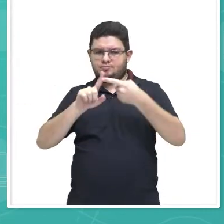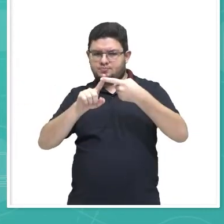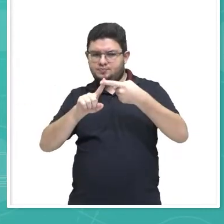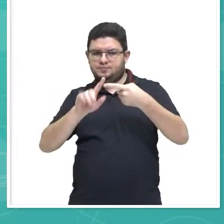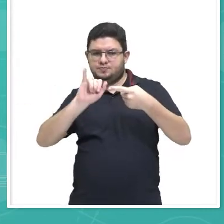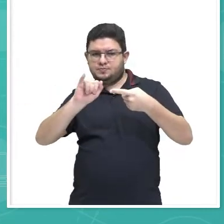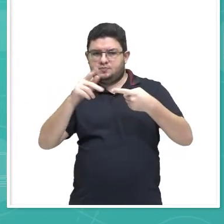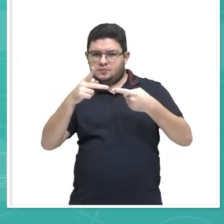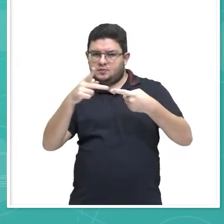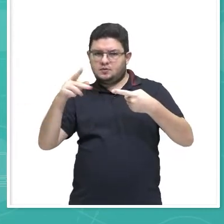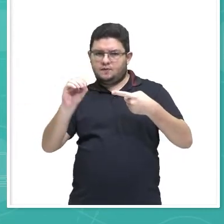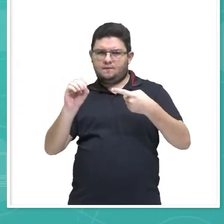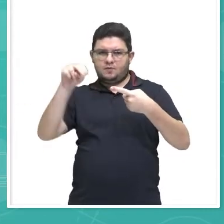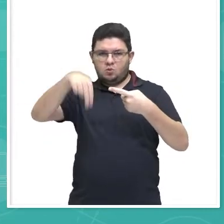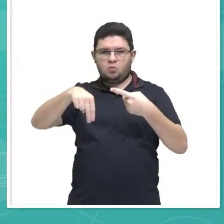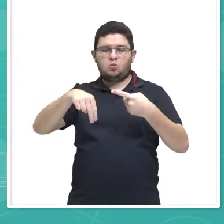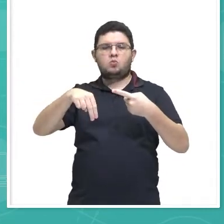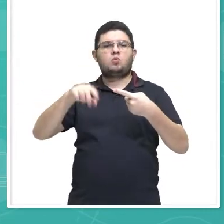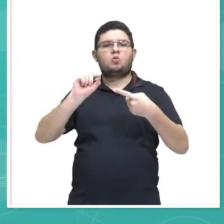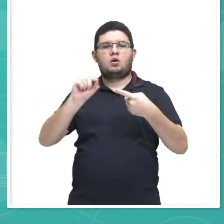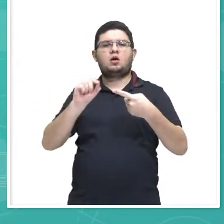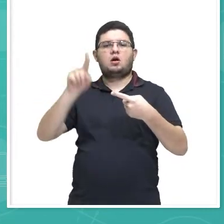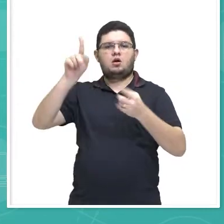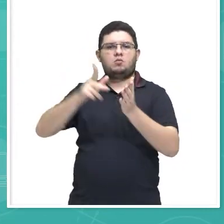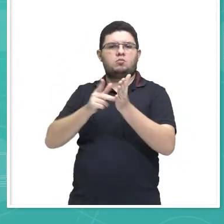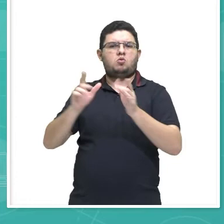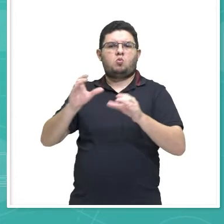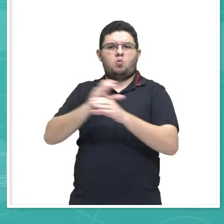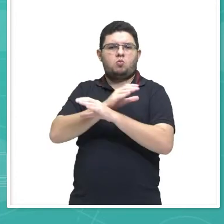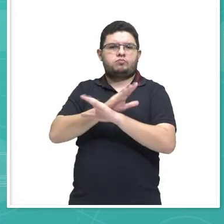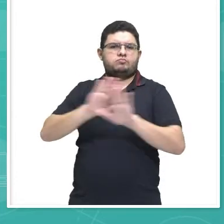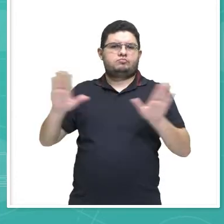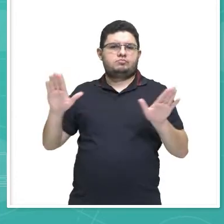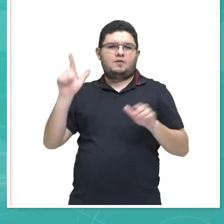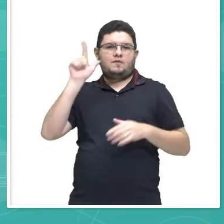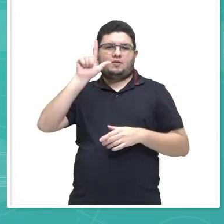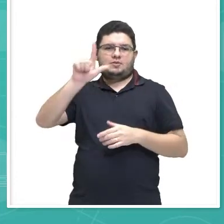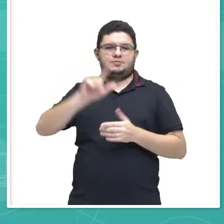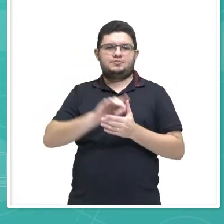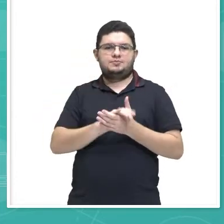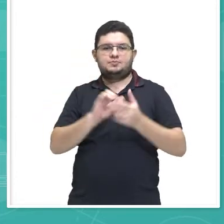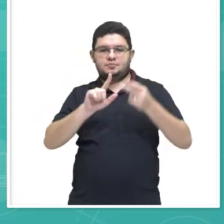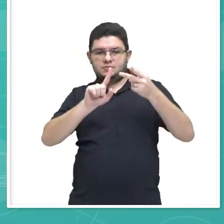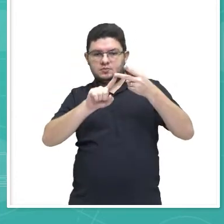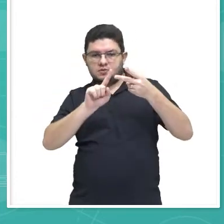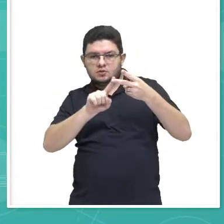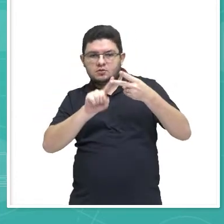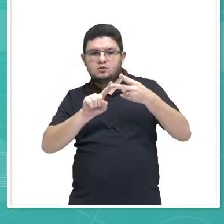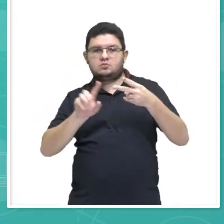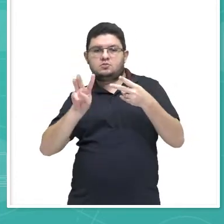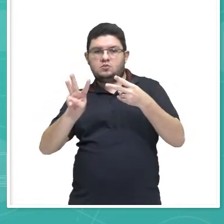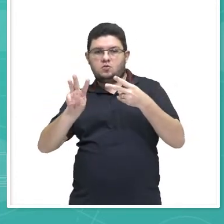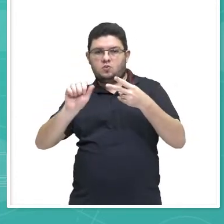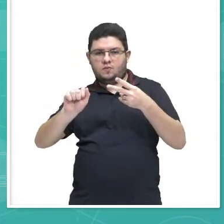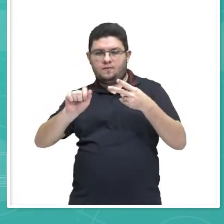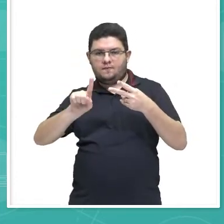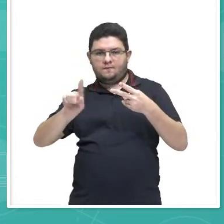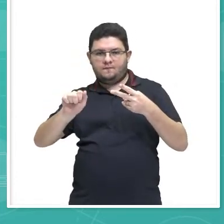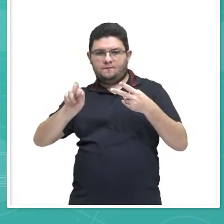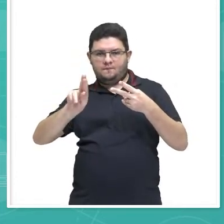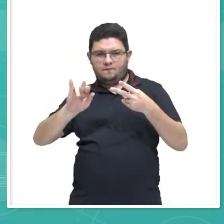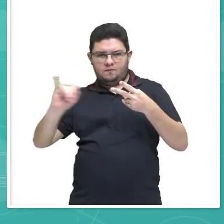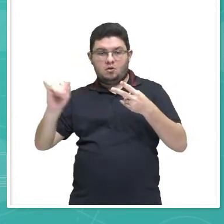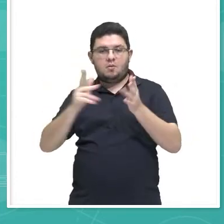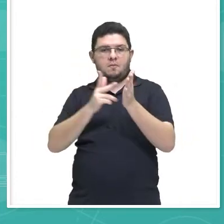um nocaute, que é um ponto completo. Depois, o Wazari, que é só meio ponto,